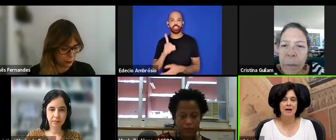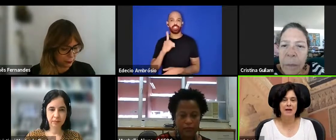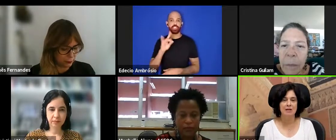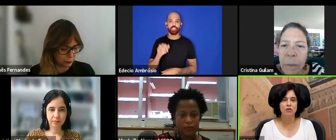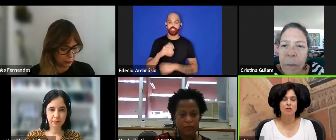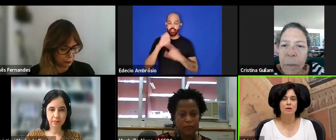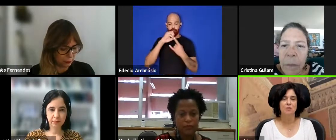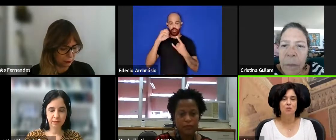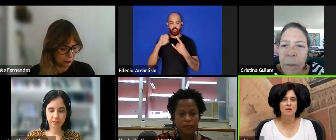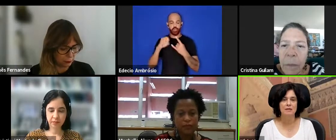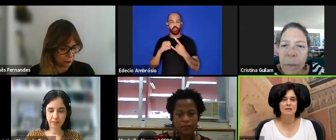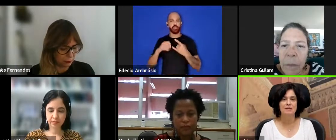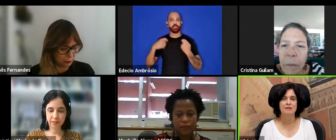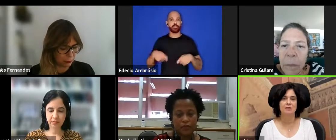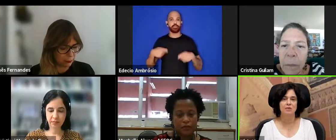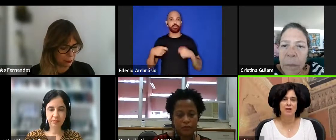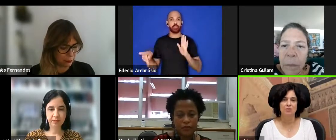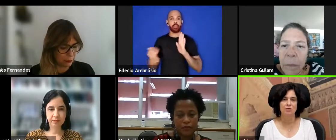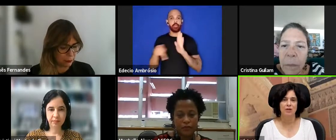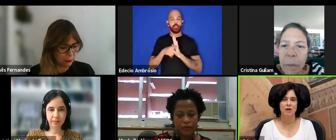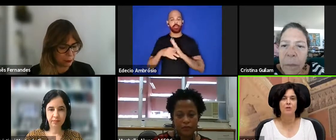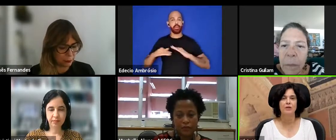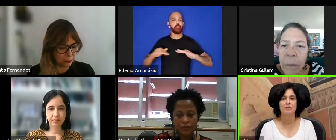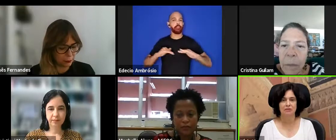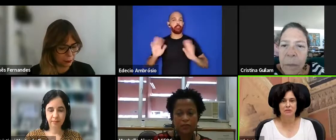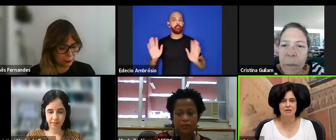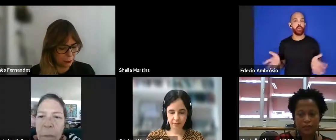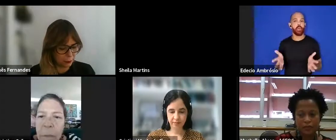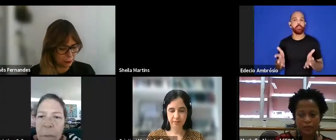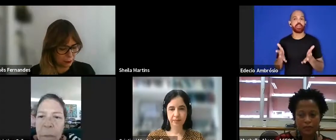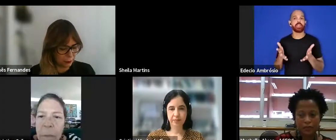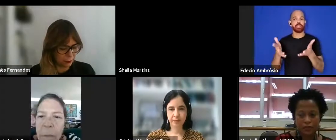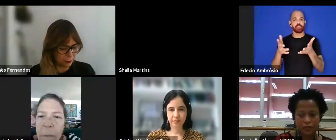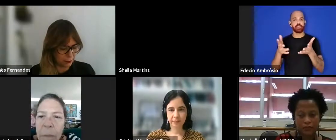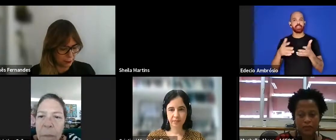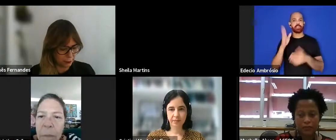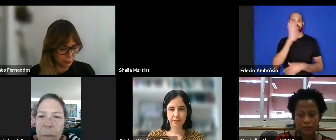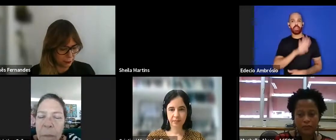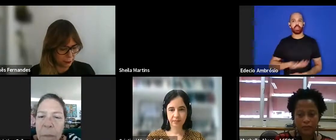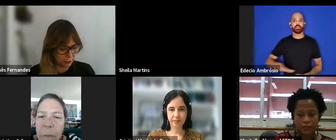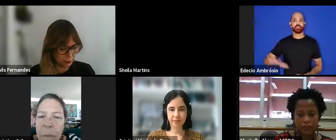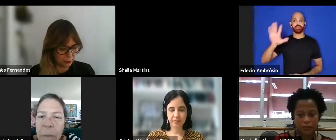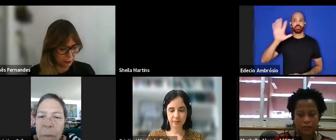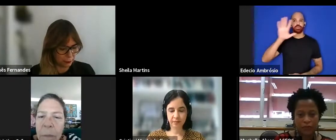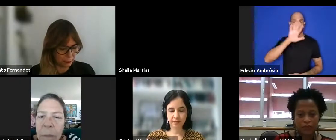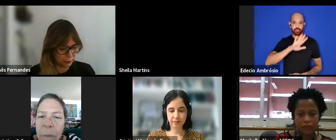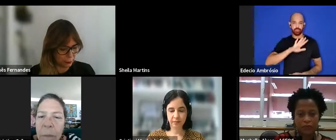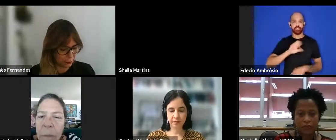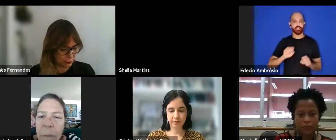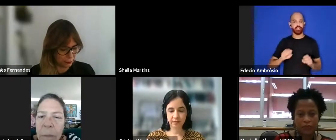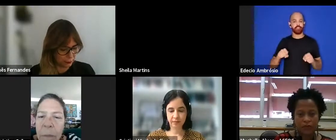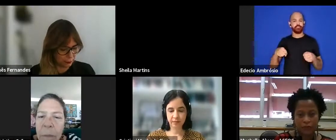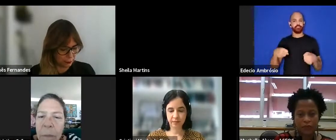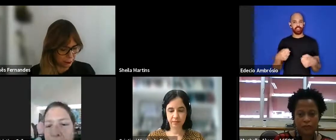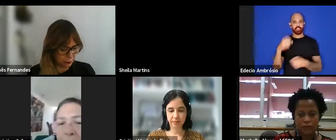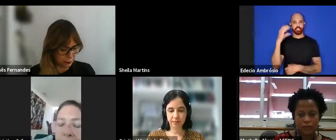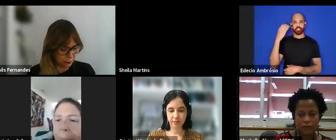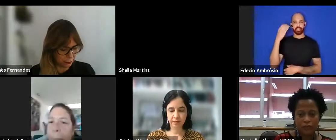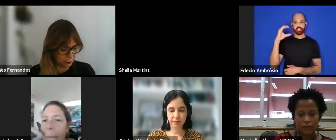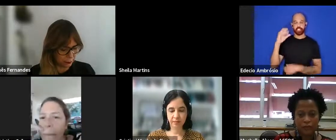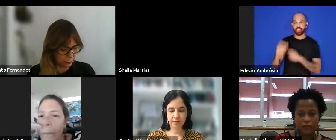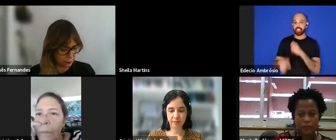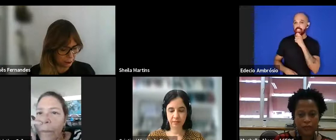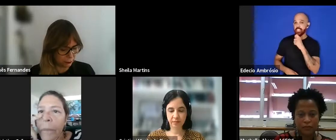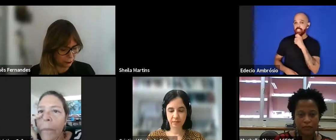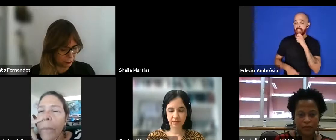seja parte da mobilização nacional em defesa da ciência. Sem essa mobilização,